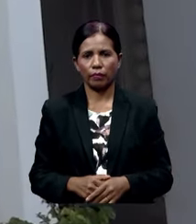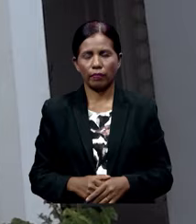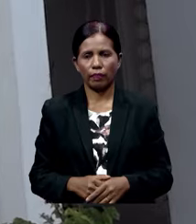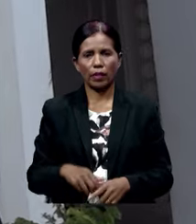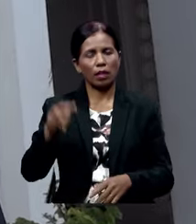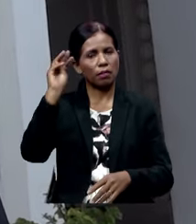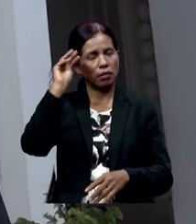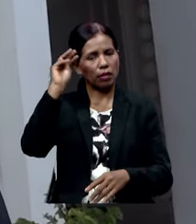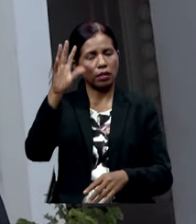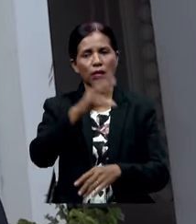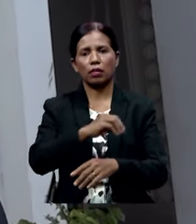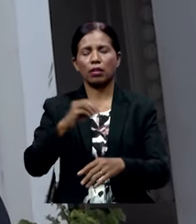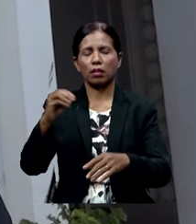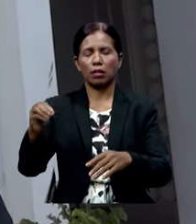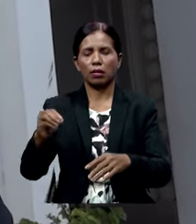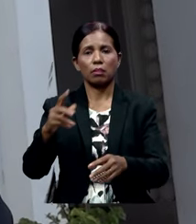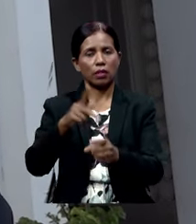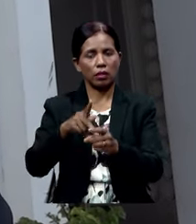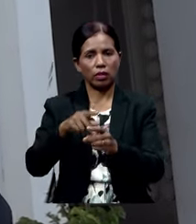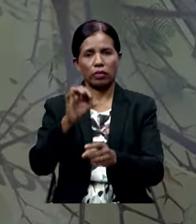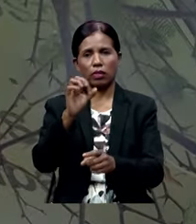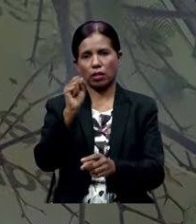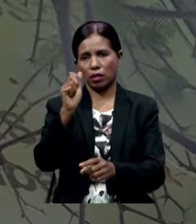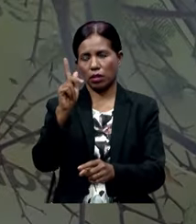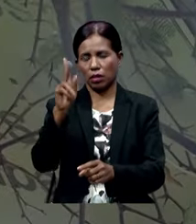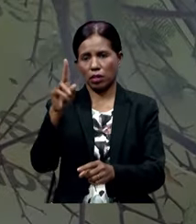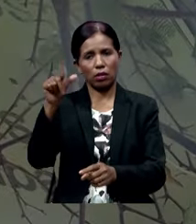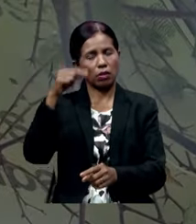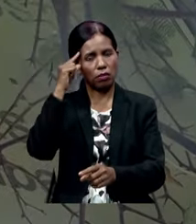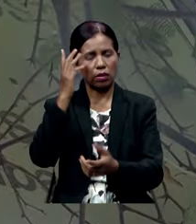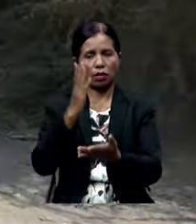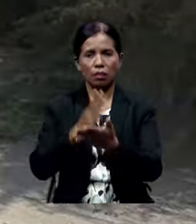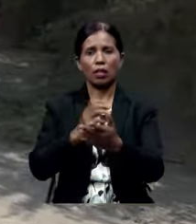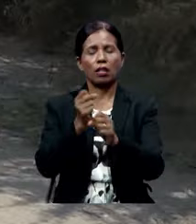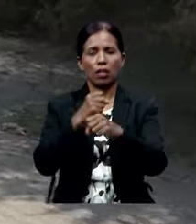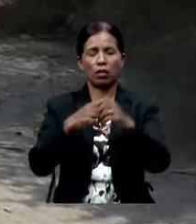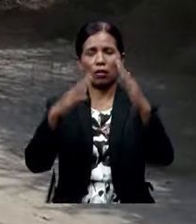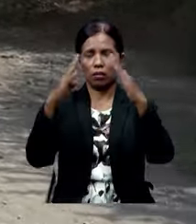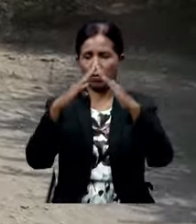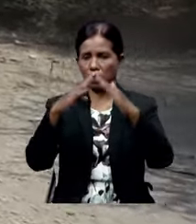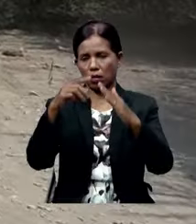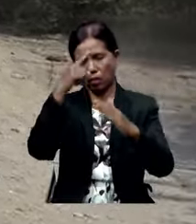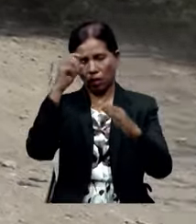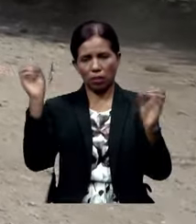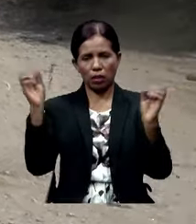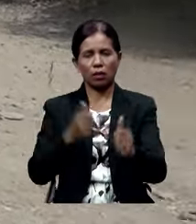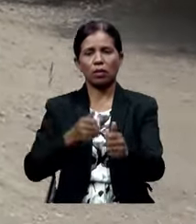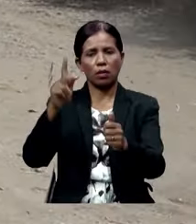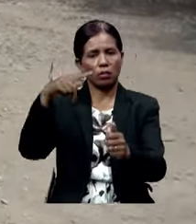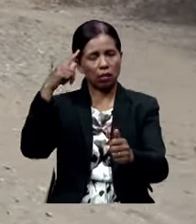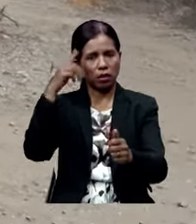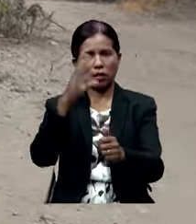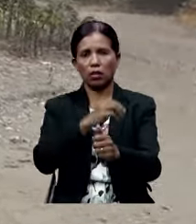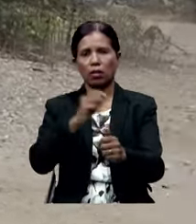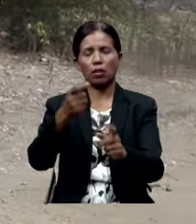Ministro do Petróleo e Recursos Minerais, Francisco Monteiro Ateten, governo cancela a construção, né? Estamos a considerar a atuação política na